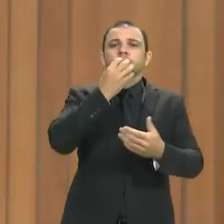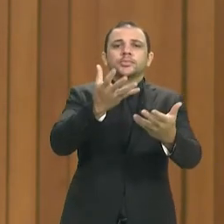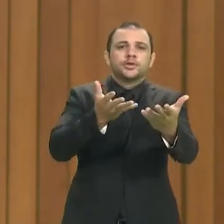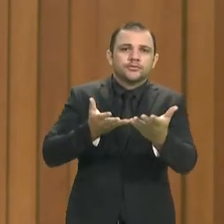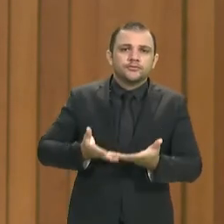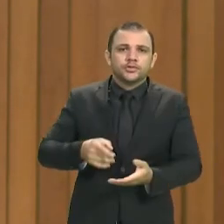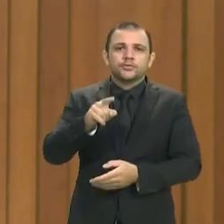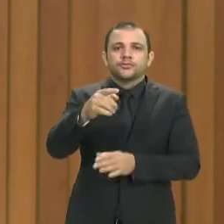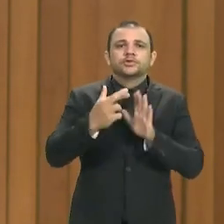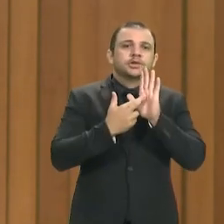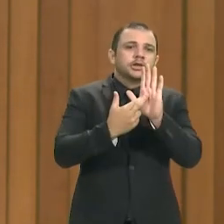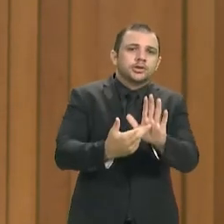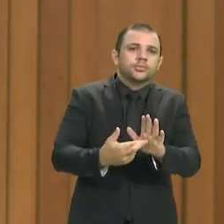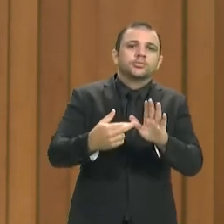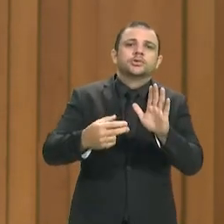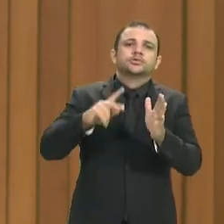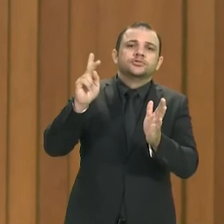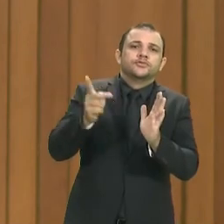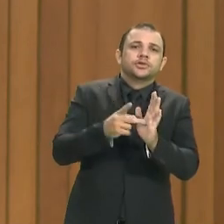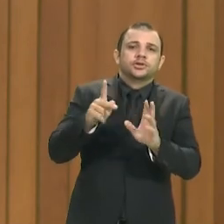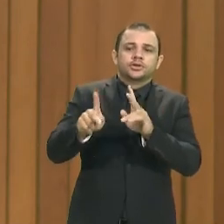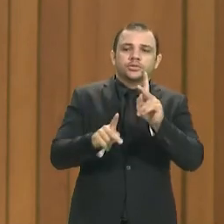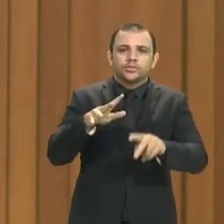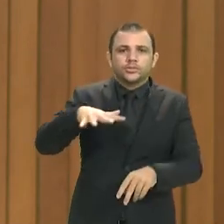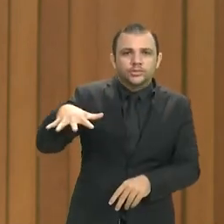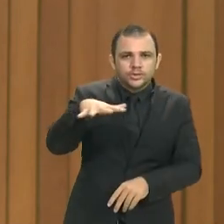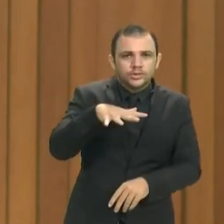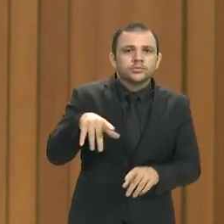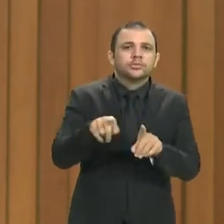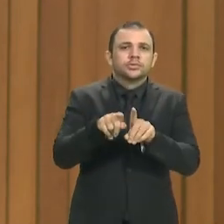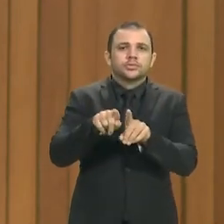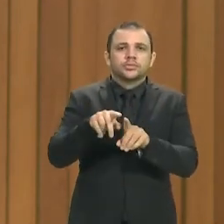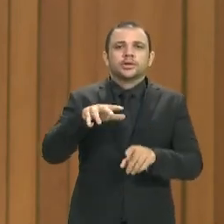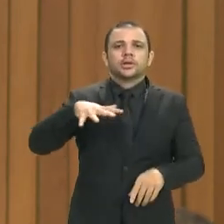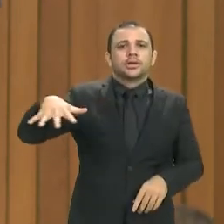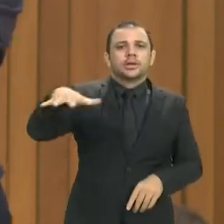legítimo da população de Pedro do Rosário e da Baixada. Grande abraço, bom dia a todos.